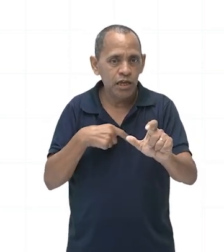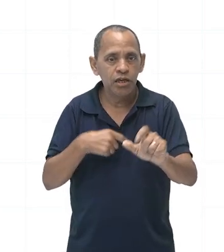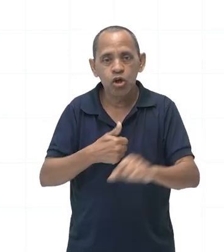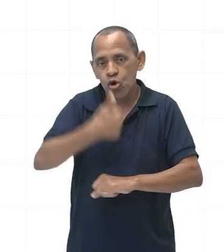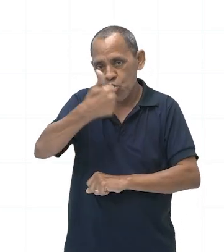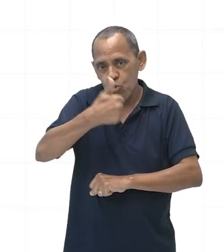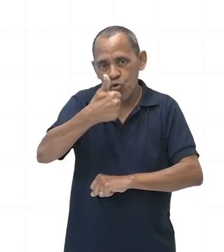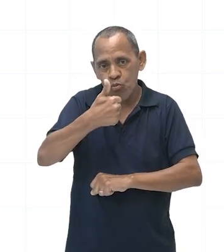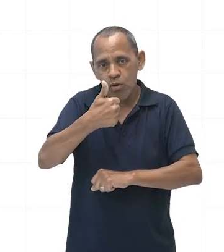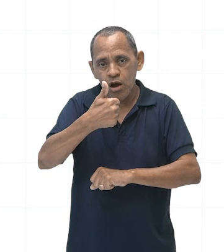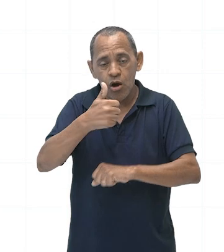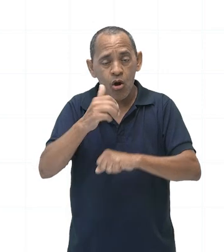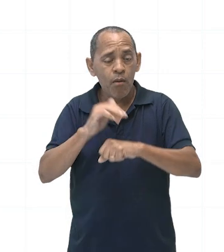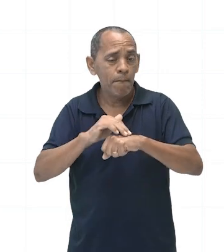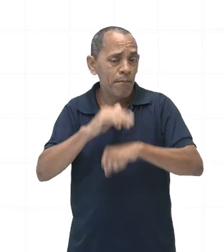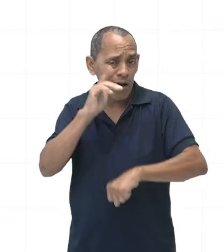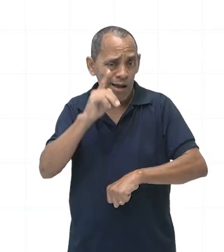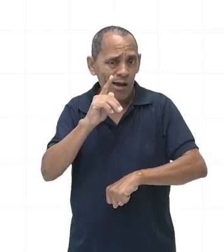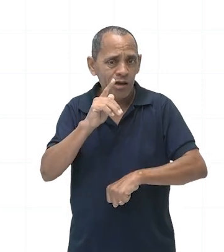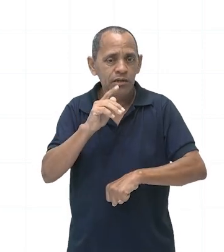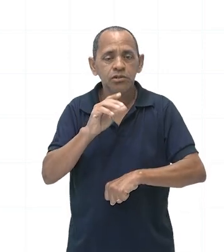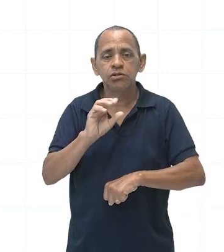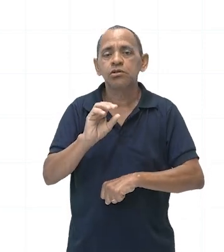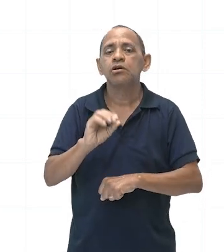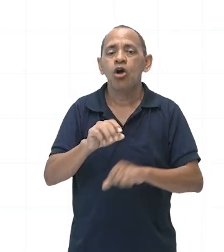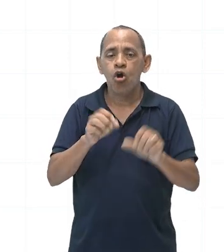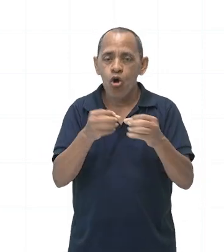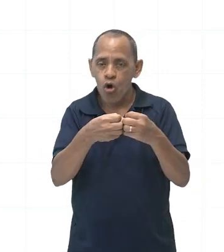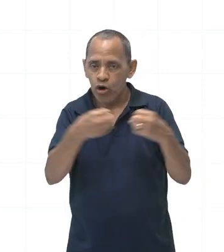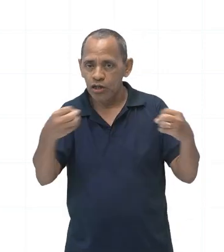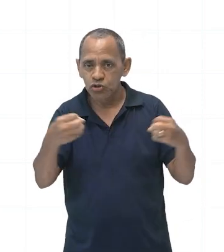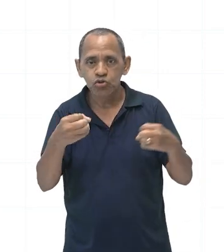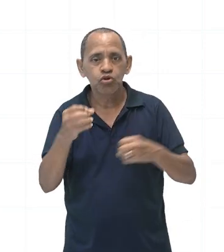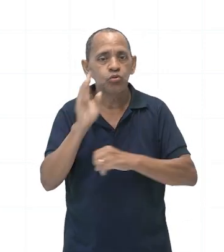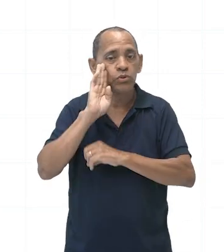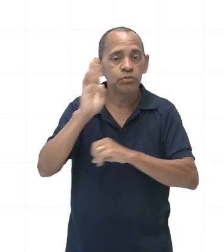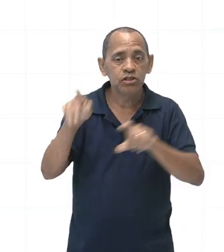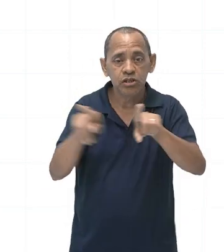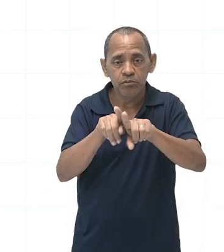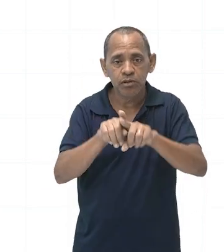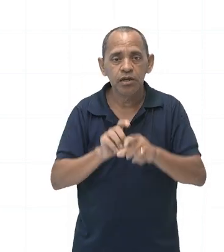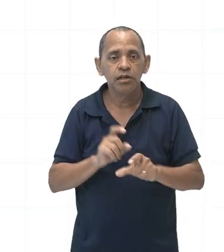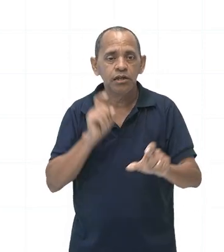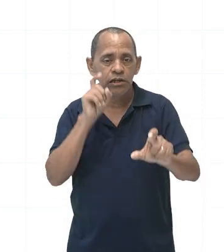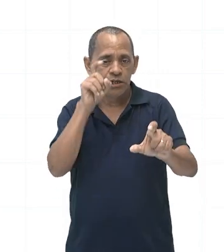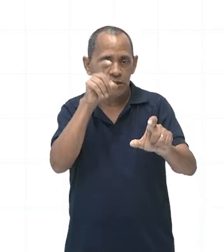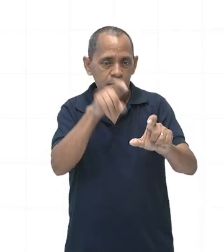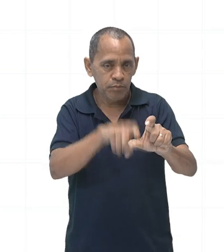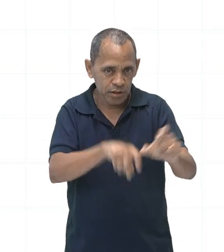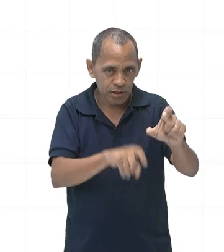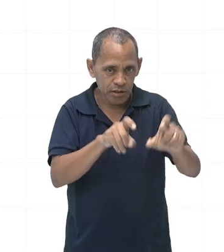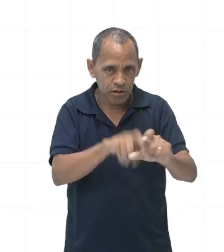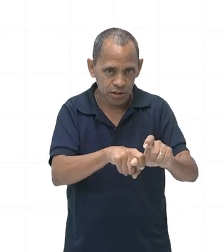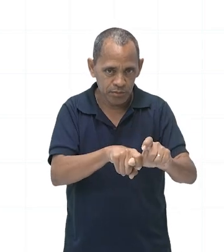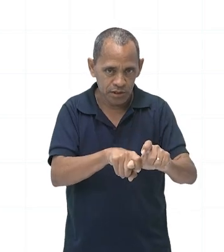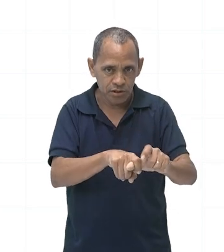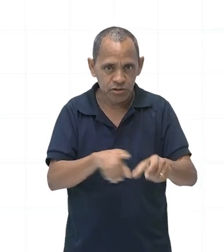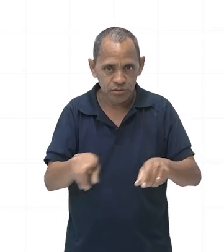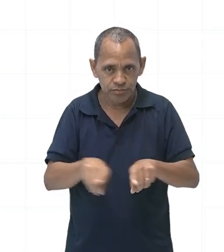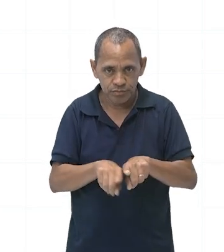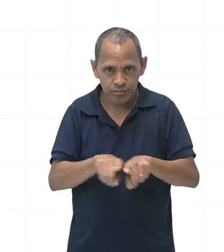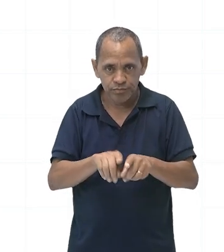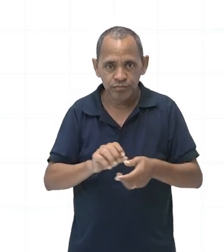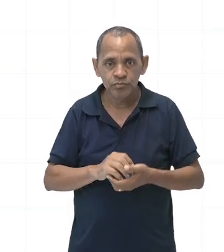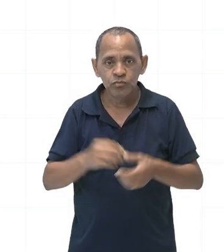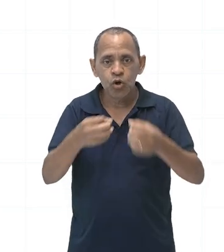mais oração principal e de uma ou mais oração dependente ou subordinada. Se nas minhas